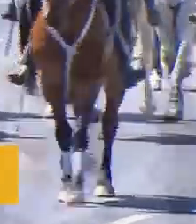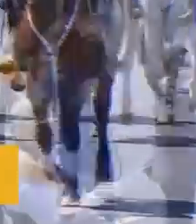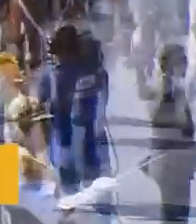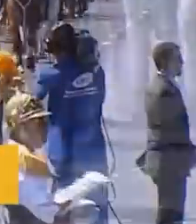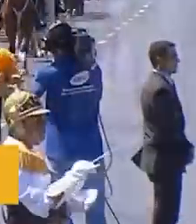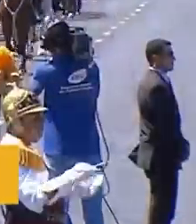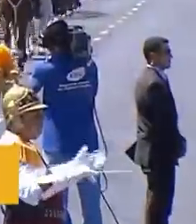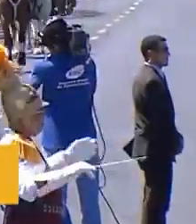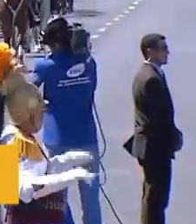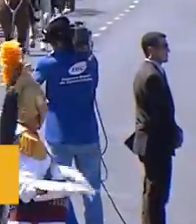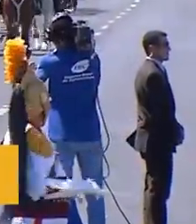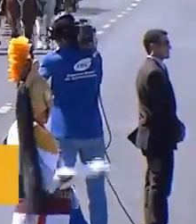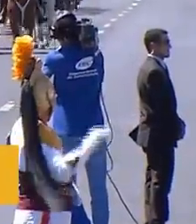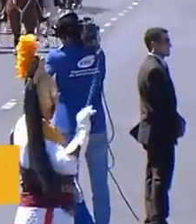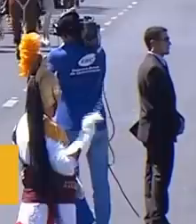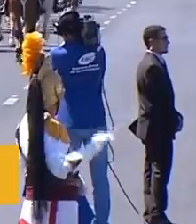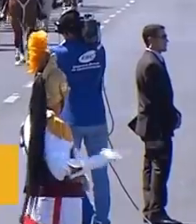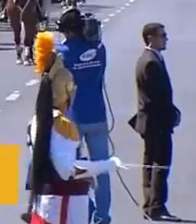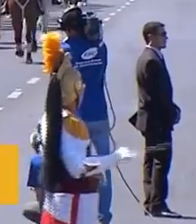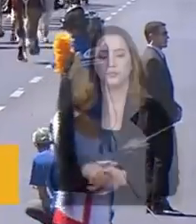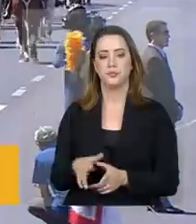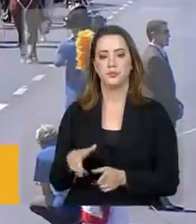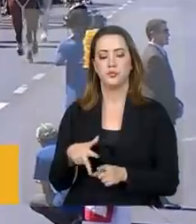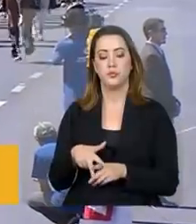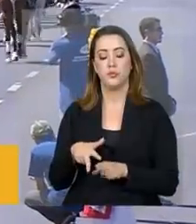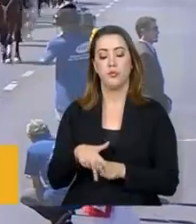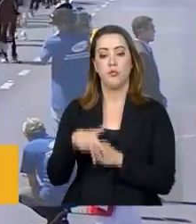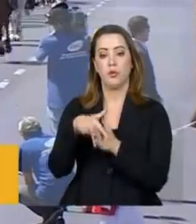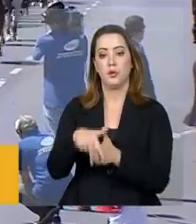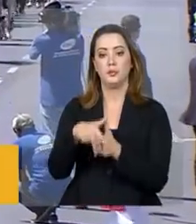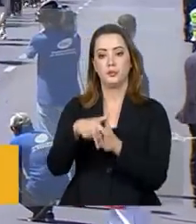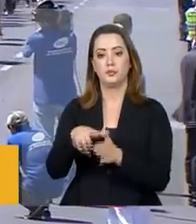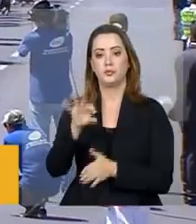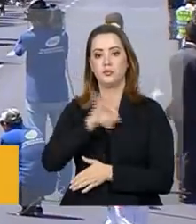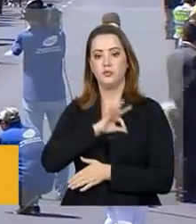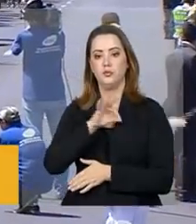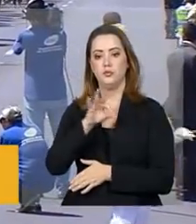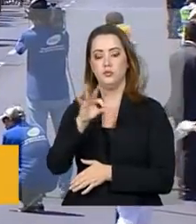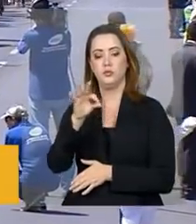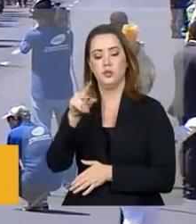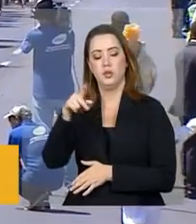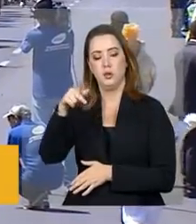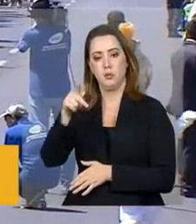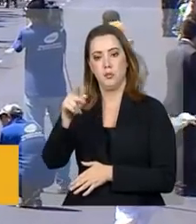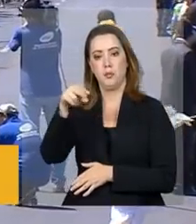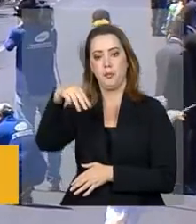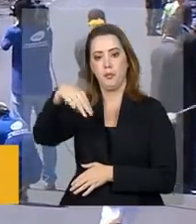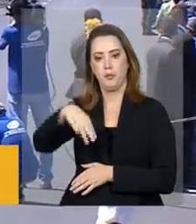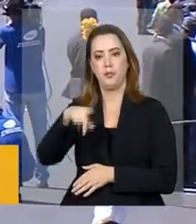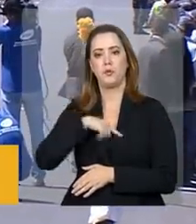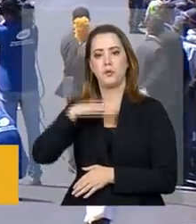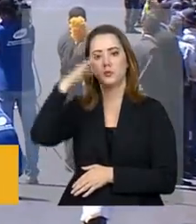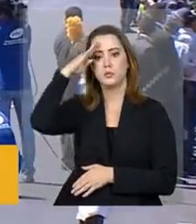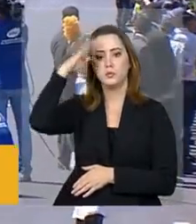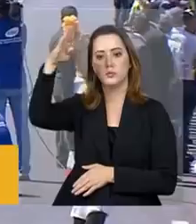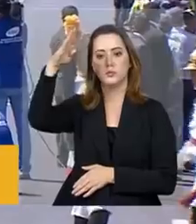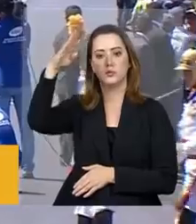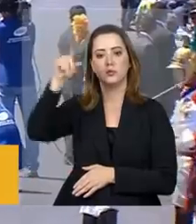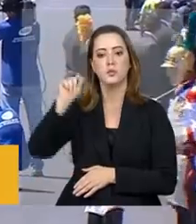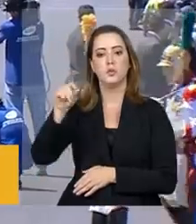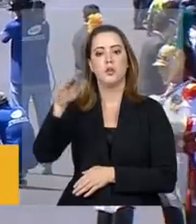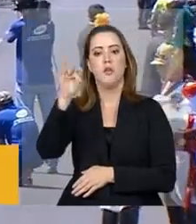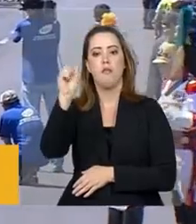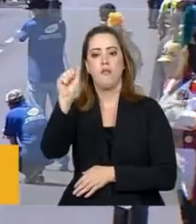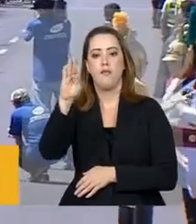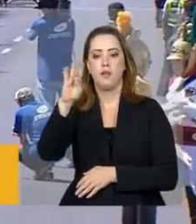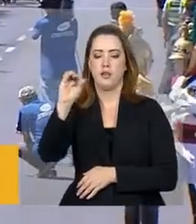Regimento de Polícia Montada da Polícia Militar do Distrito Federal, sob o comando do Tenente-Coronel Fábio Augusto